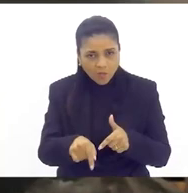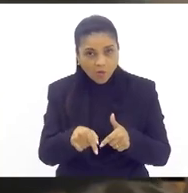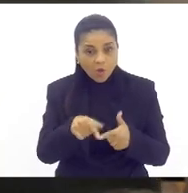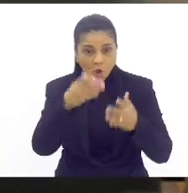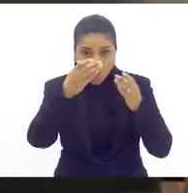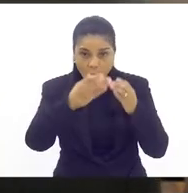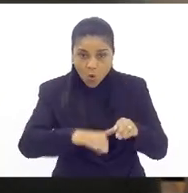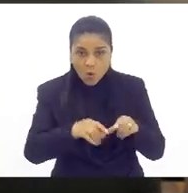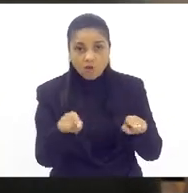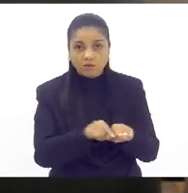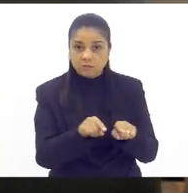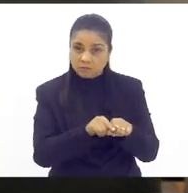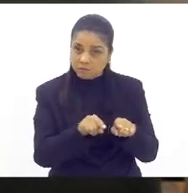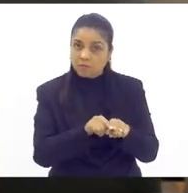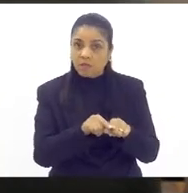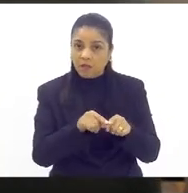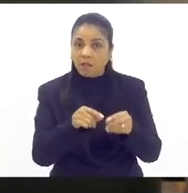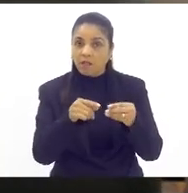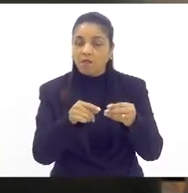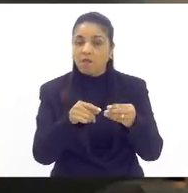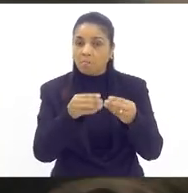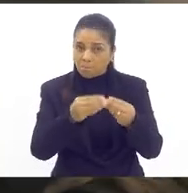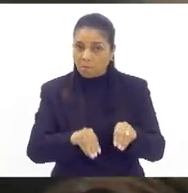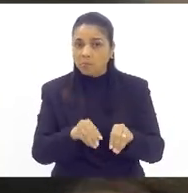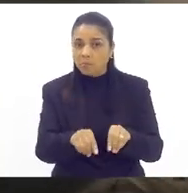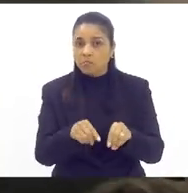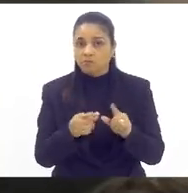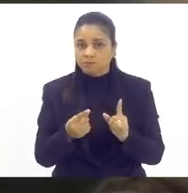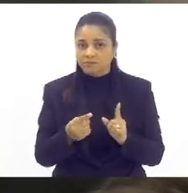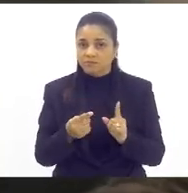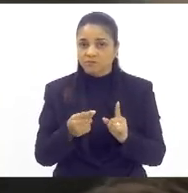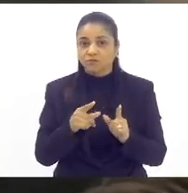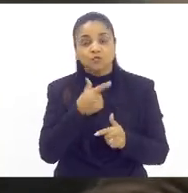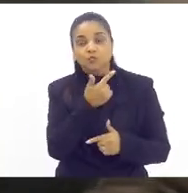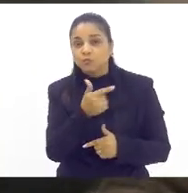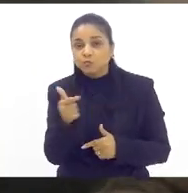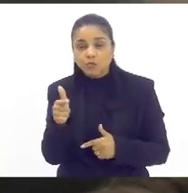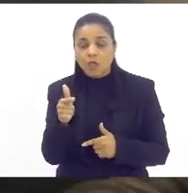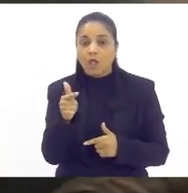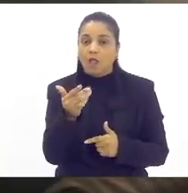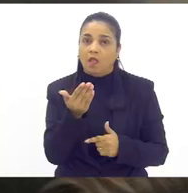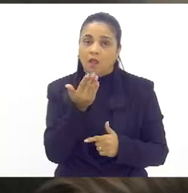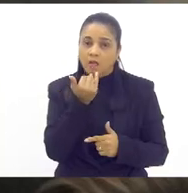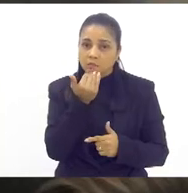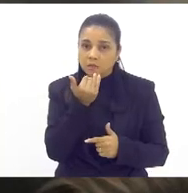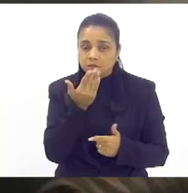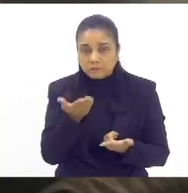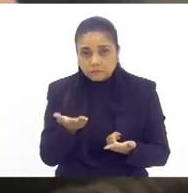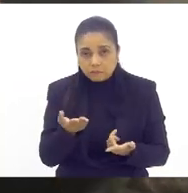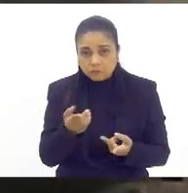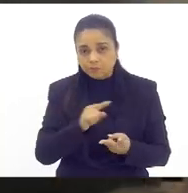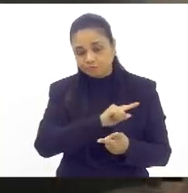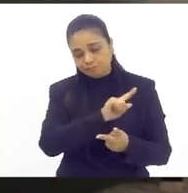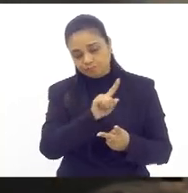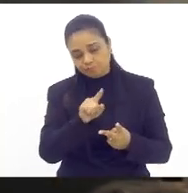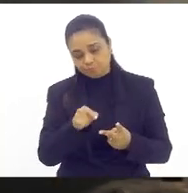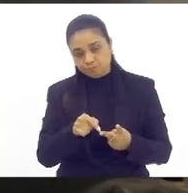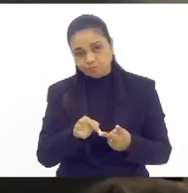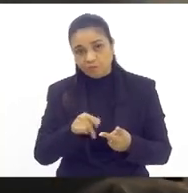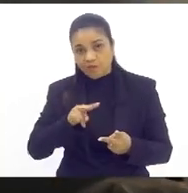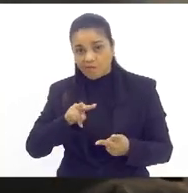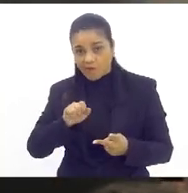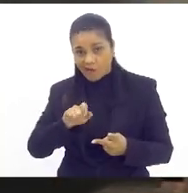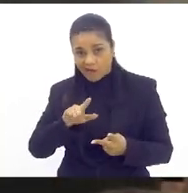está sendo precarizado Por quê não temos o vale alimentação que existe